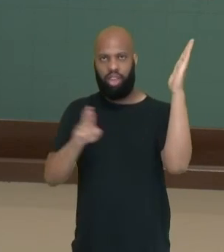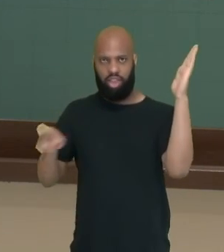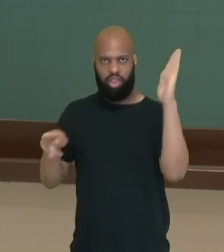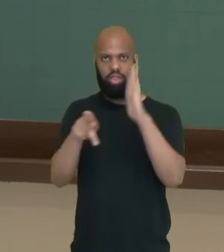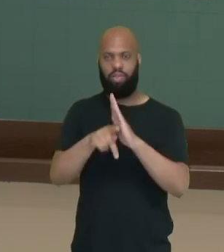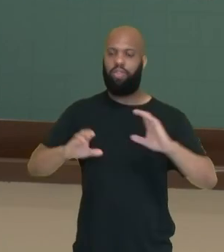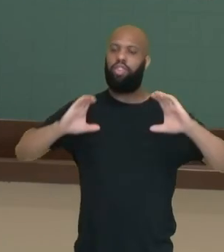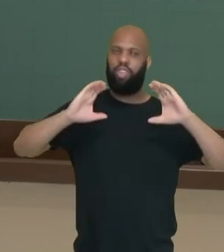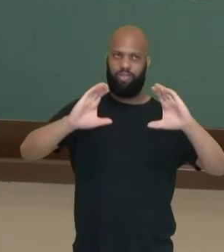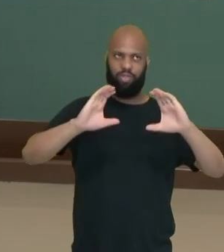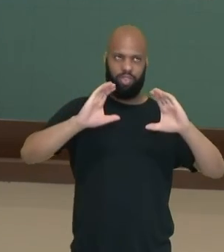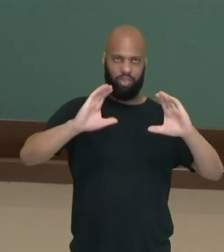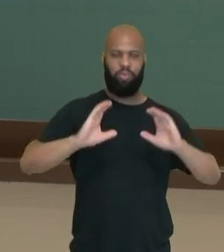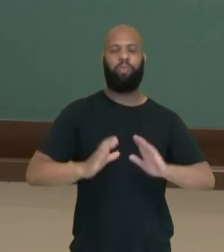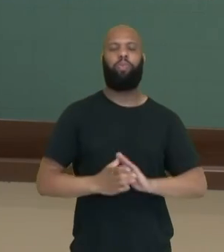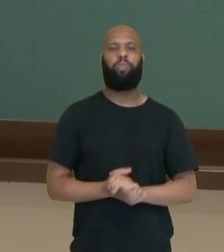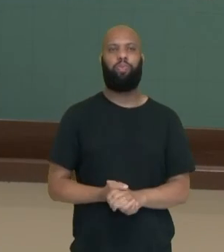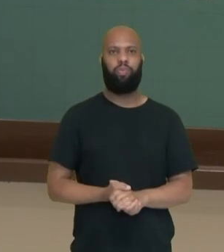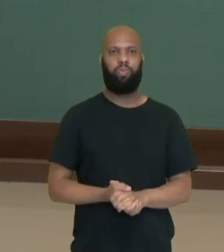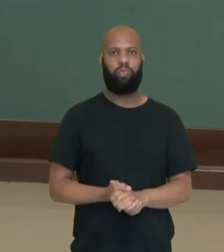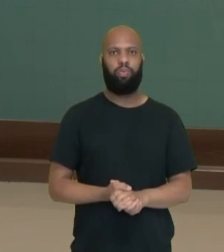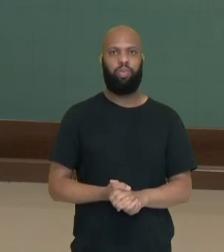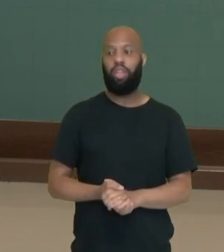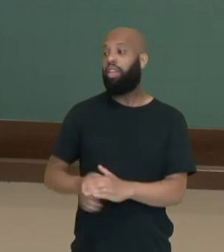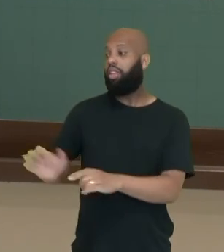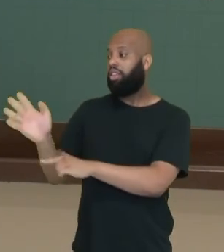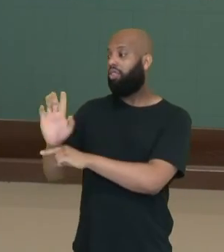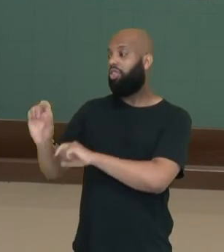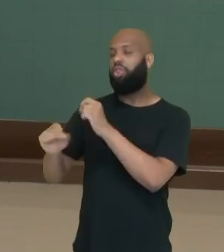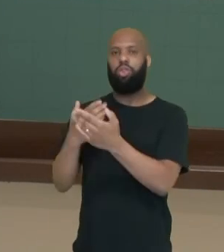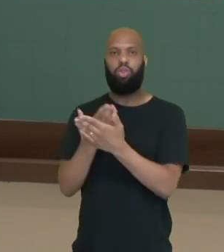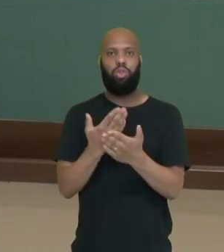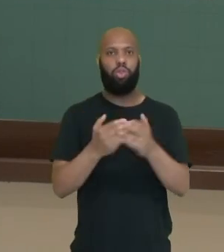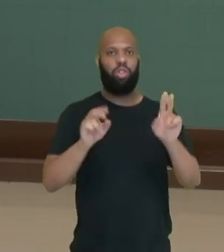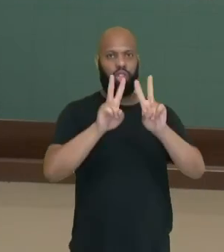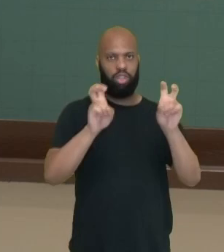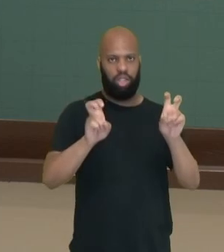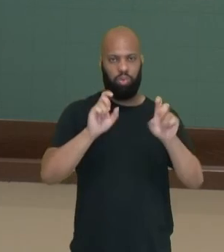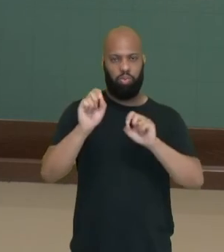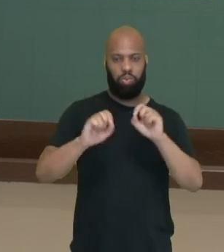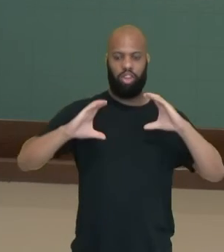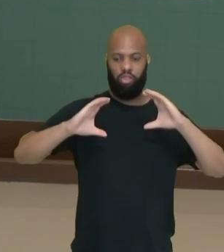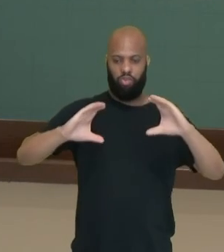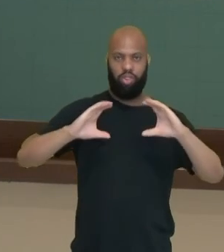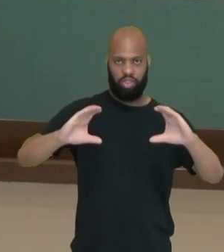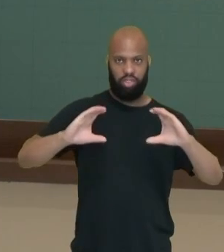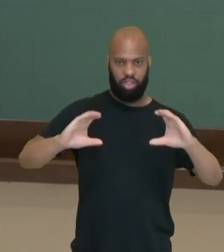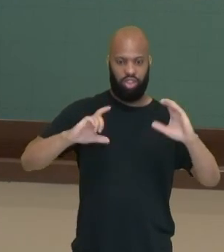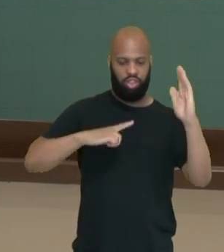raízes que teremos na função quadrática. Nesse vídeo, nós falamos sobre noção de função,